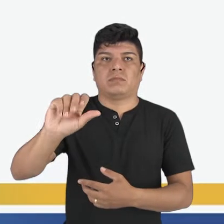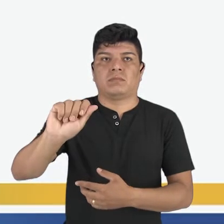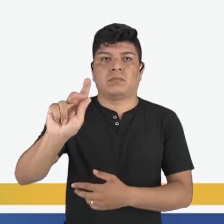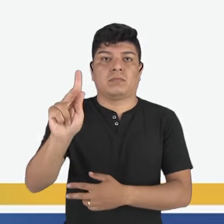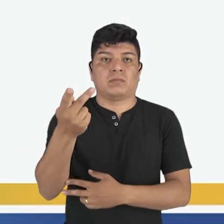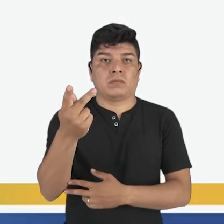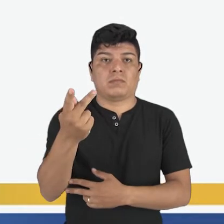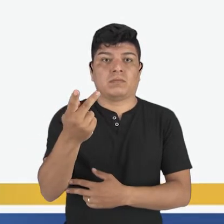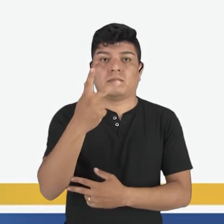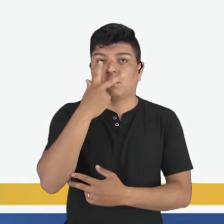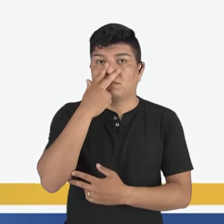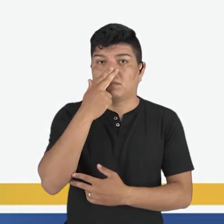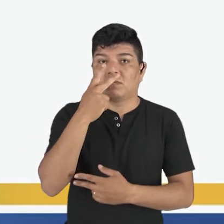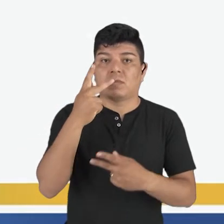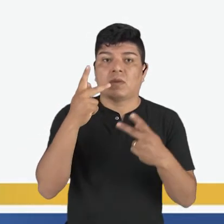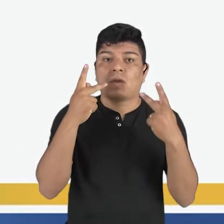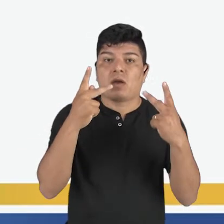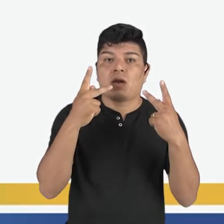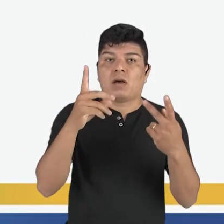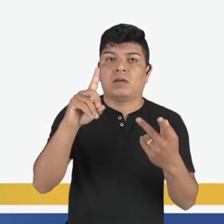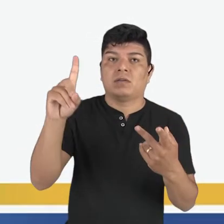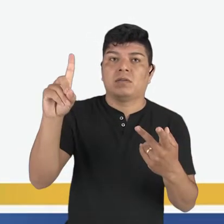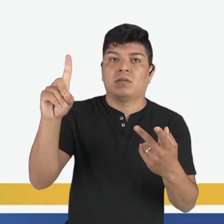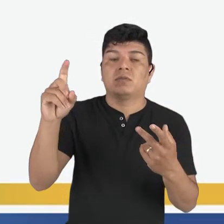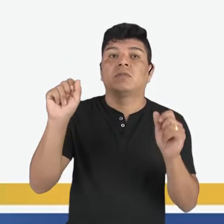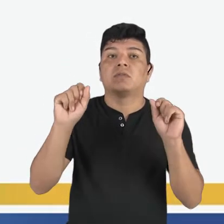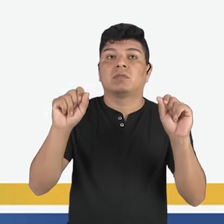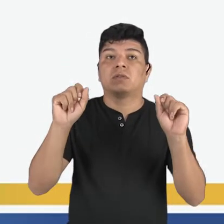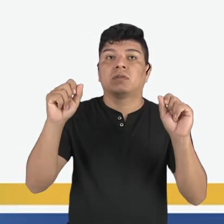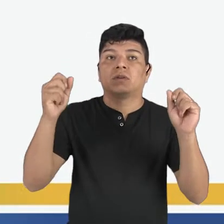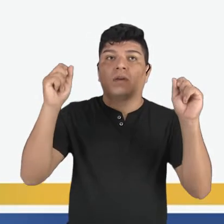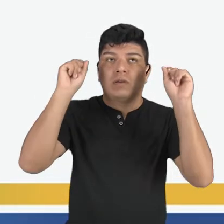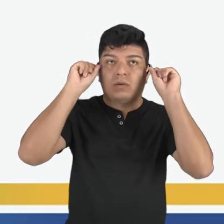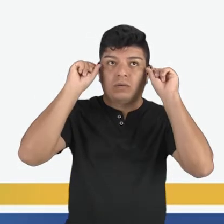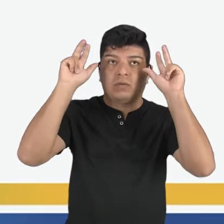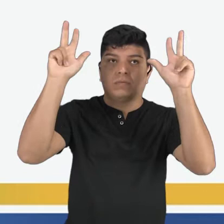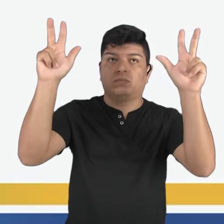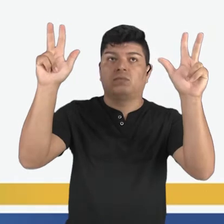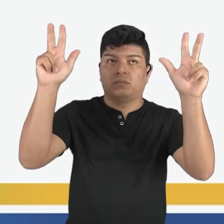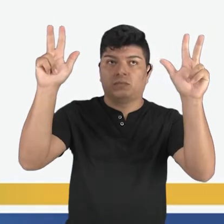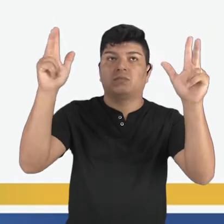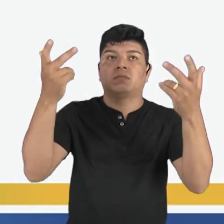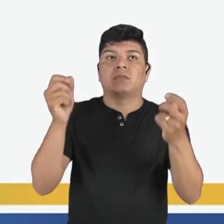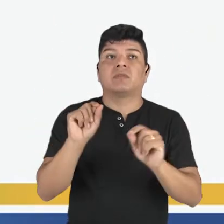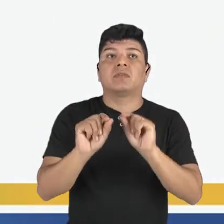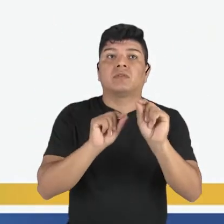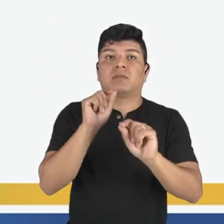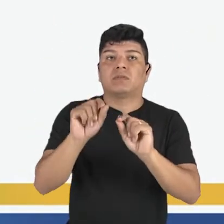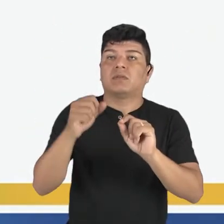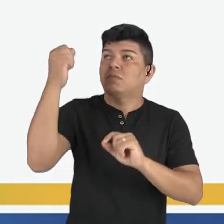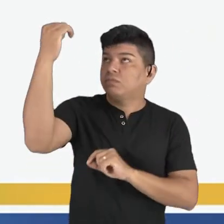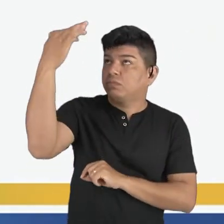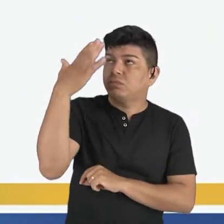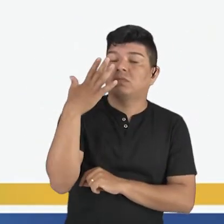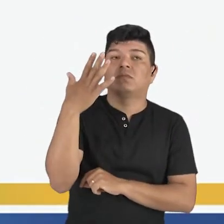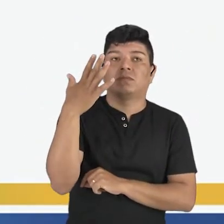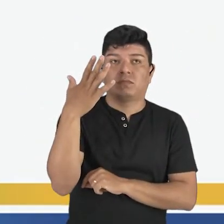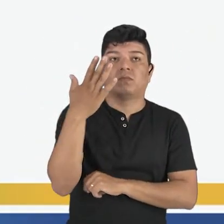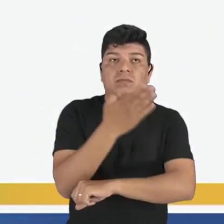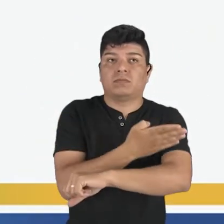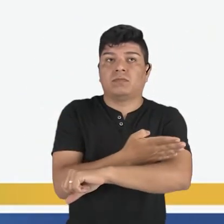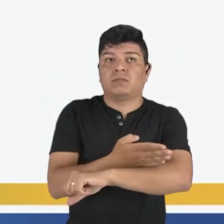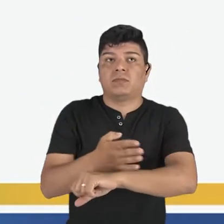é revelada ao profeta Moisés. Em termos de revelação, na